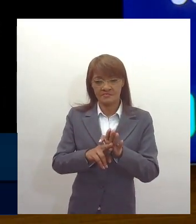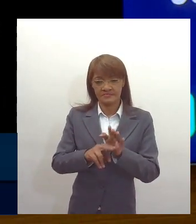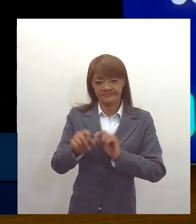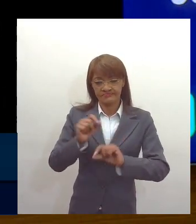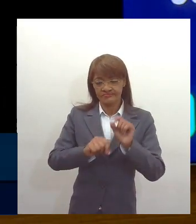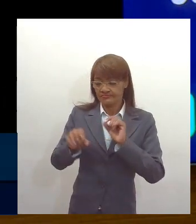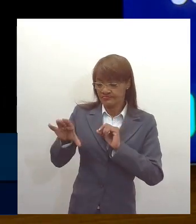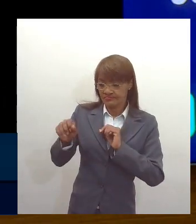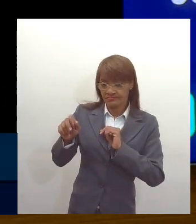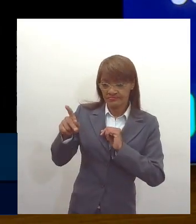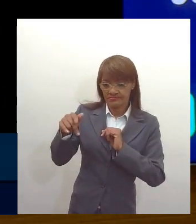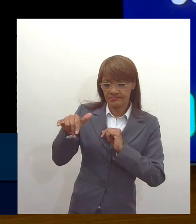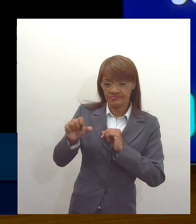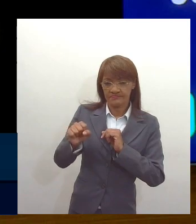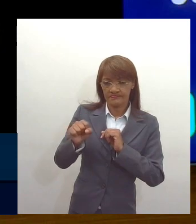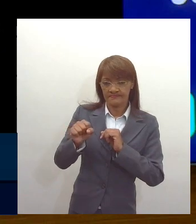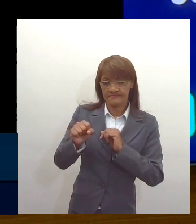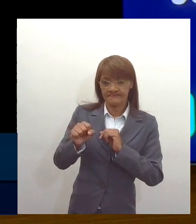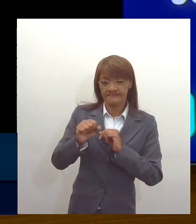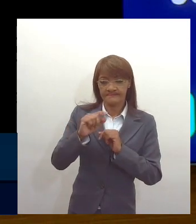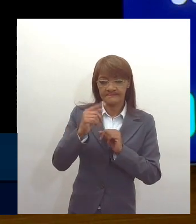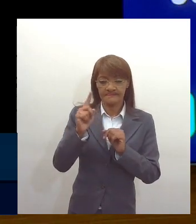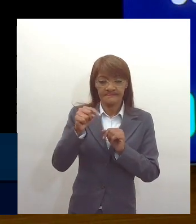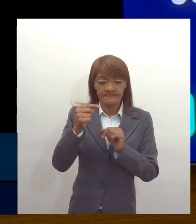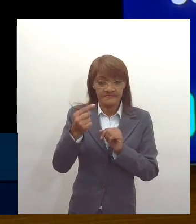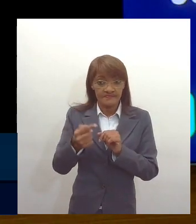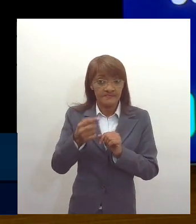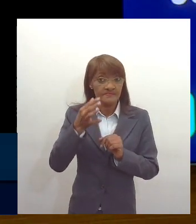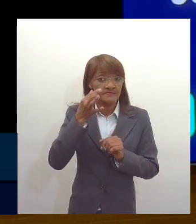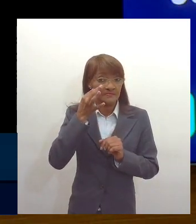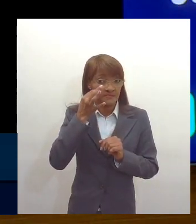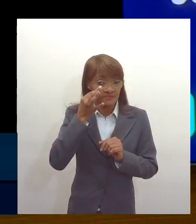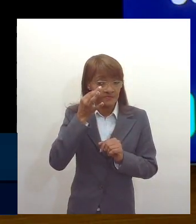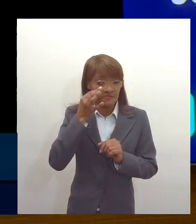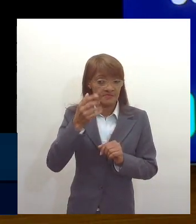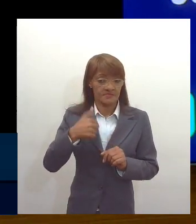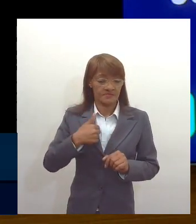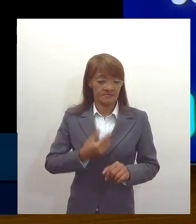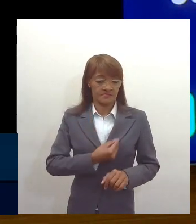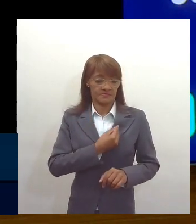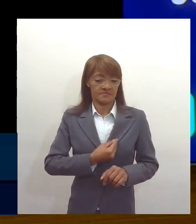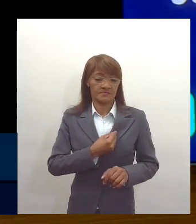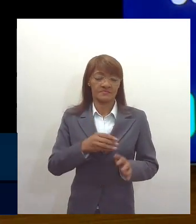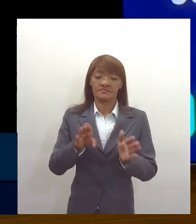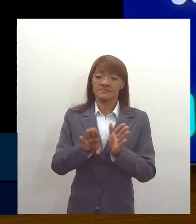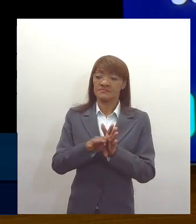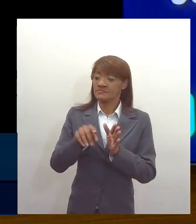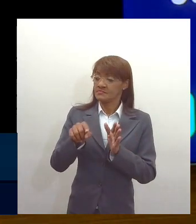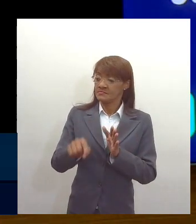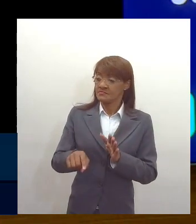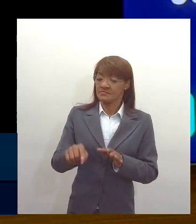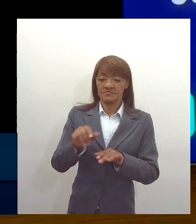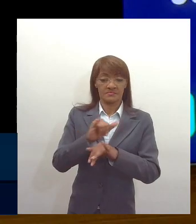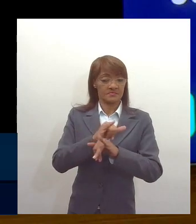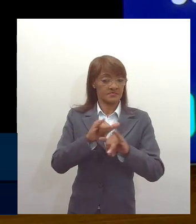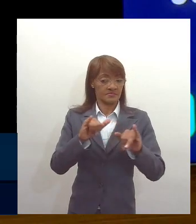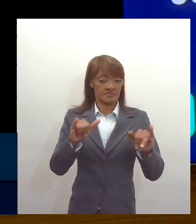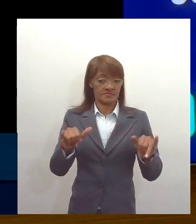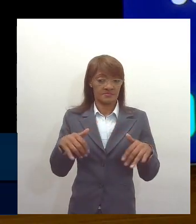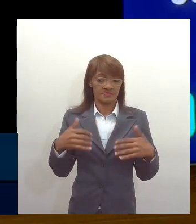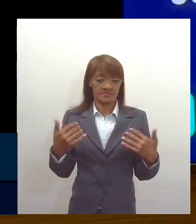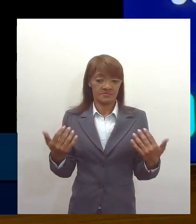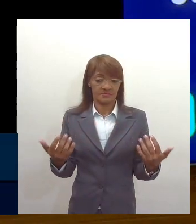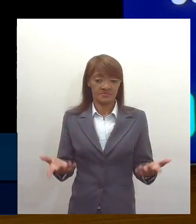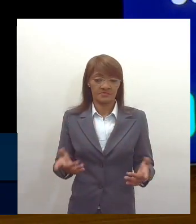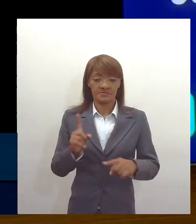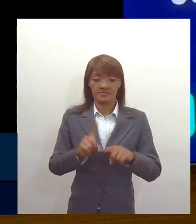que viu que eu estava lá, ela chegou e acabou dizendo que a questão da falta de material é a burocracia,